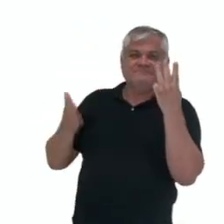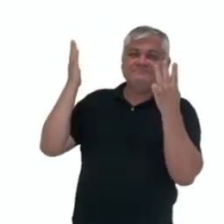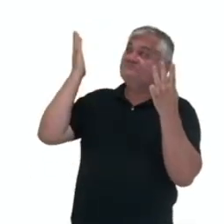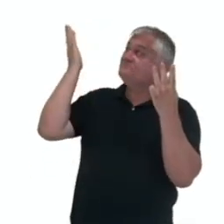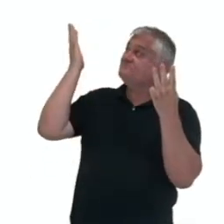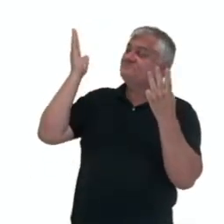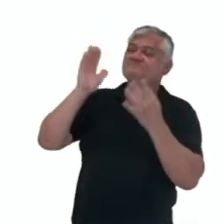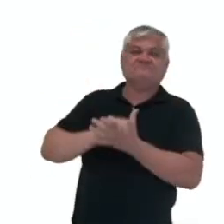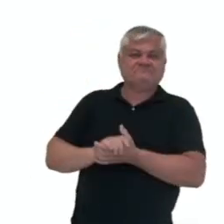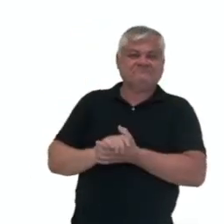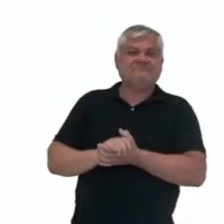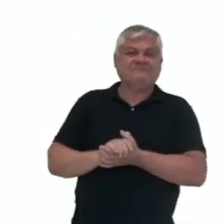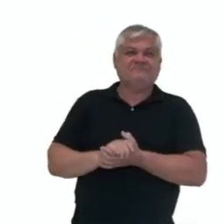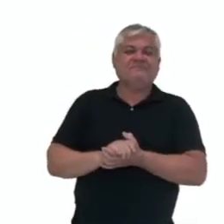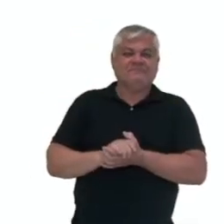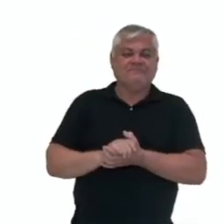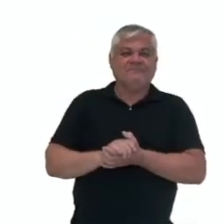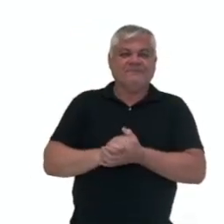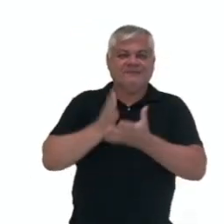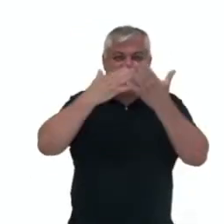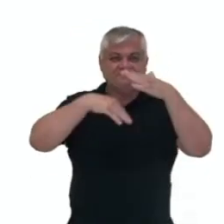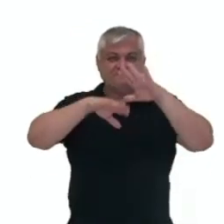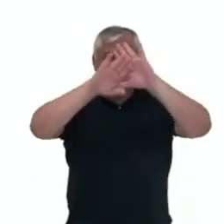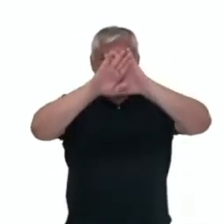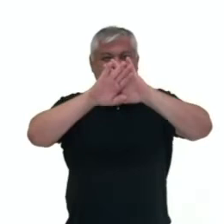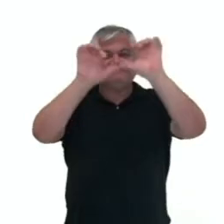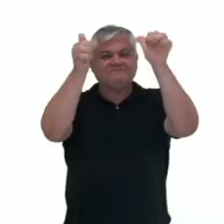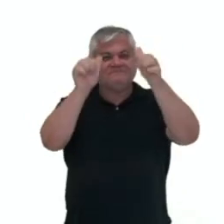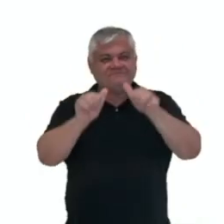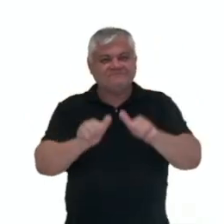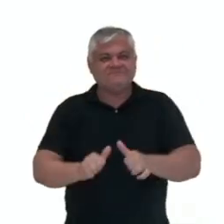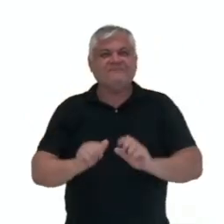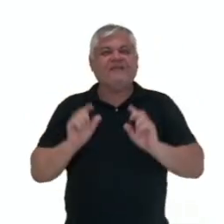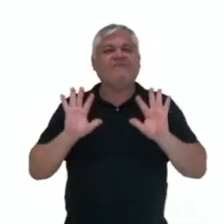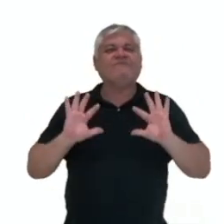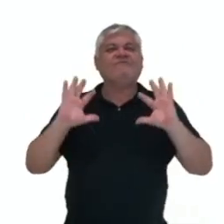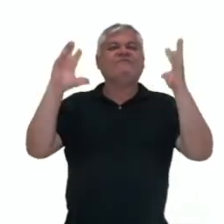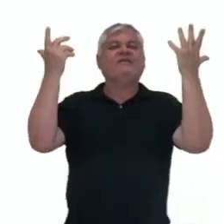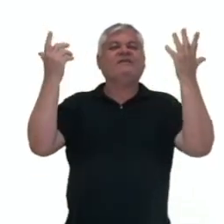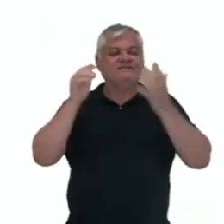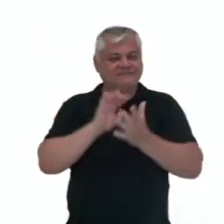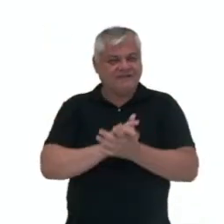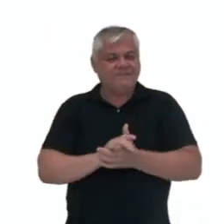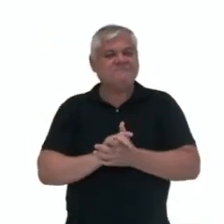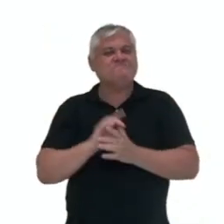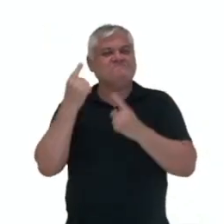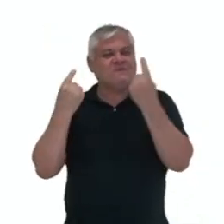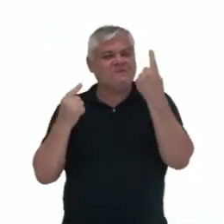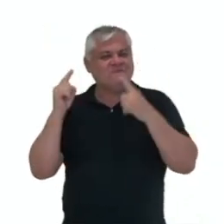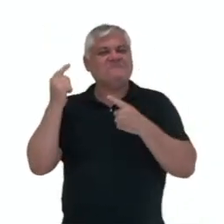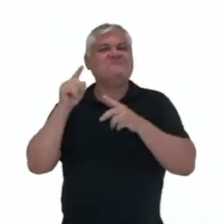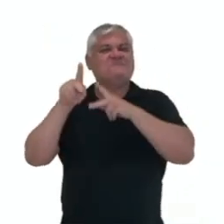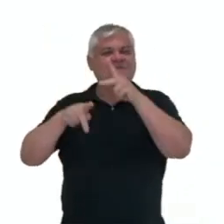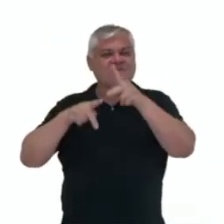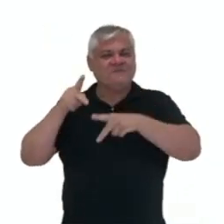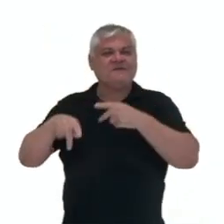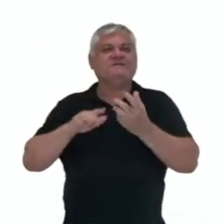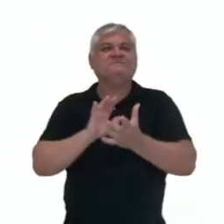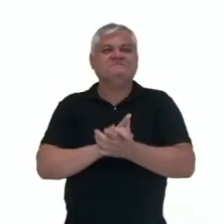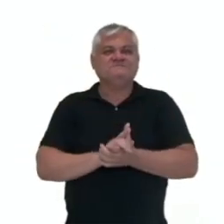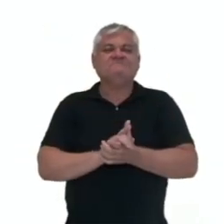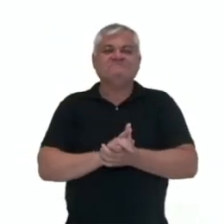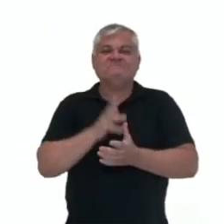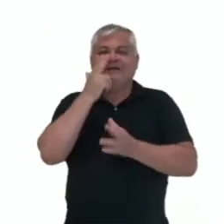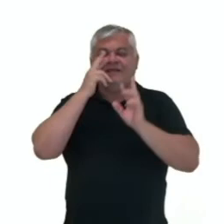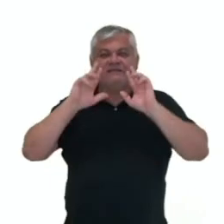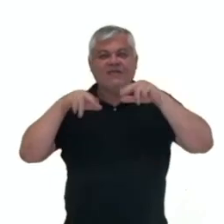Dejanira da Mota. 3 orixás, Santa Ana de Pé e Festa Popular, obras religiosas e festas e obras que lembram a reunião